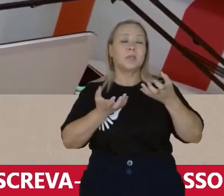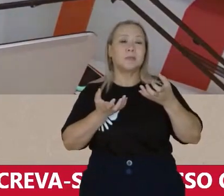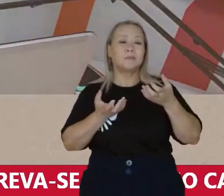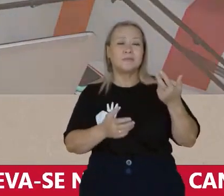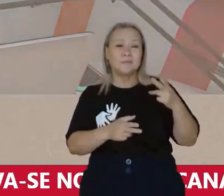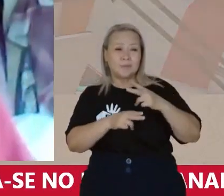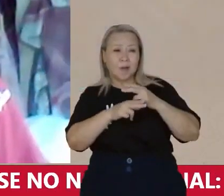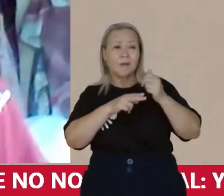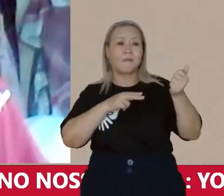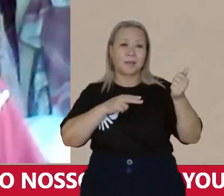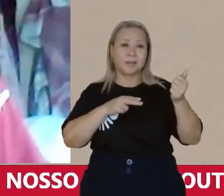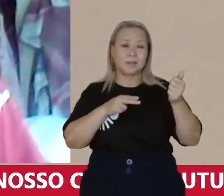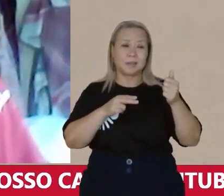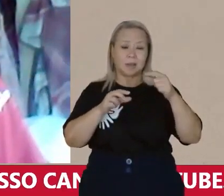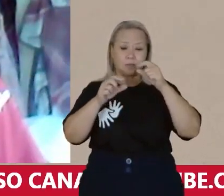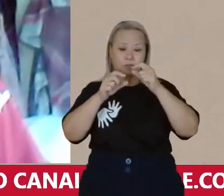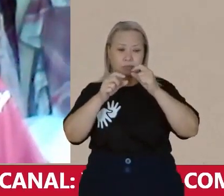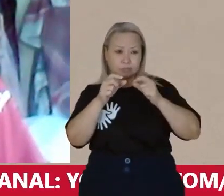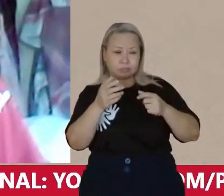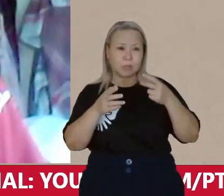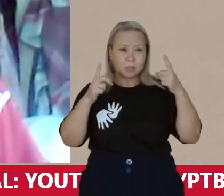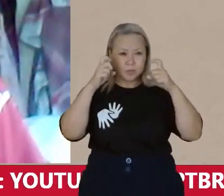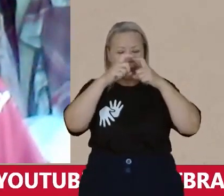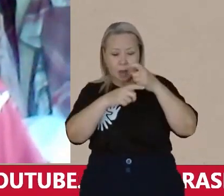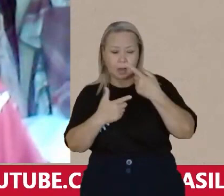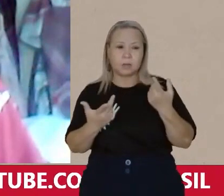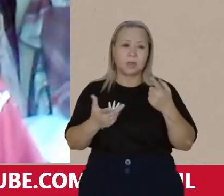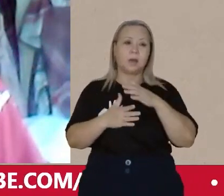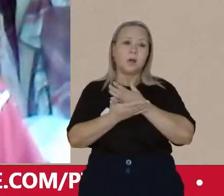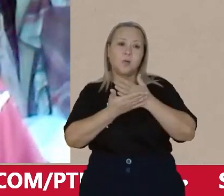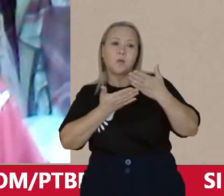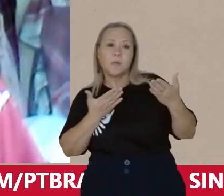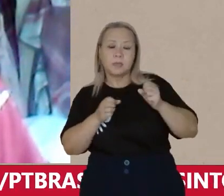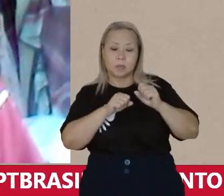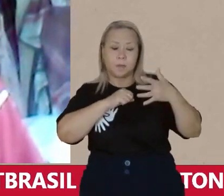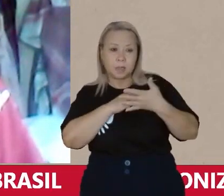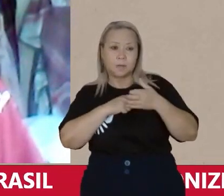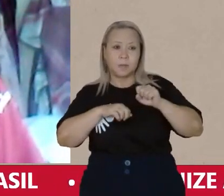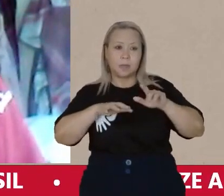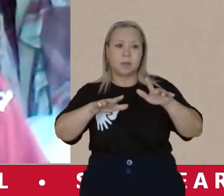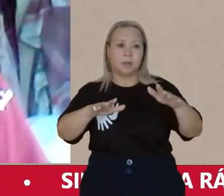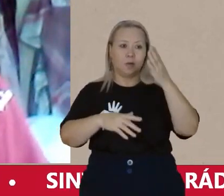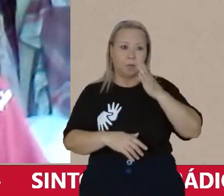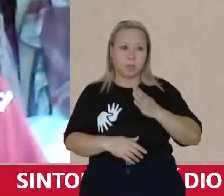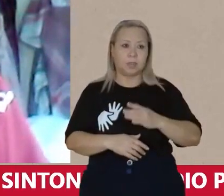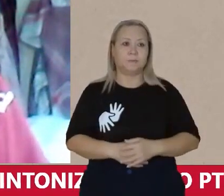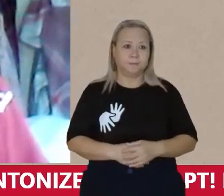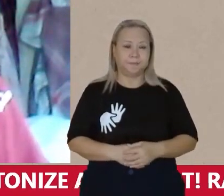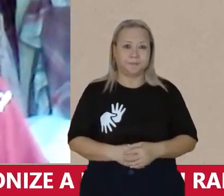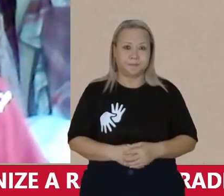aquela fragmentação que marcou o início da pandemia no Brasil. Todo mundo levou um grande se vira do